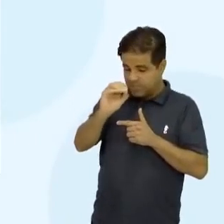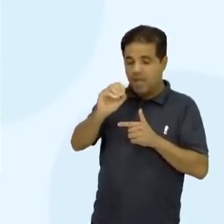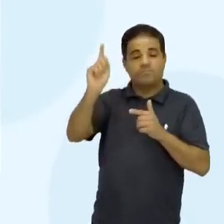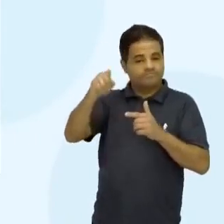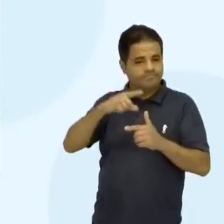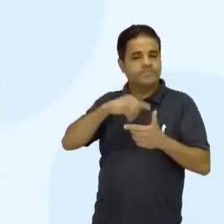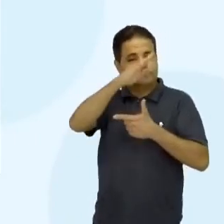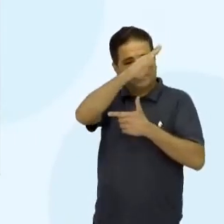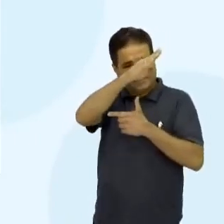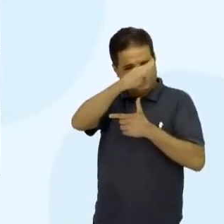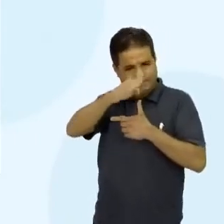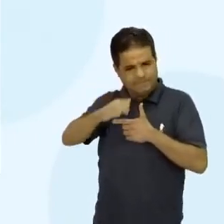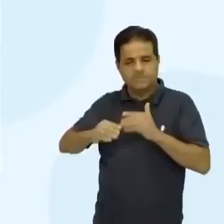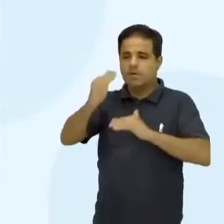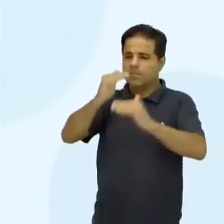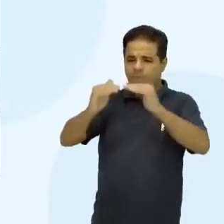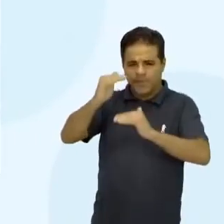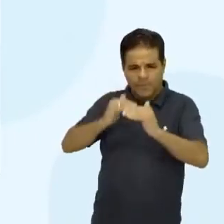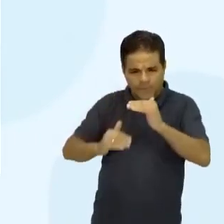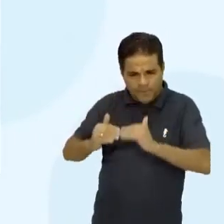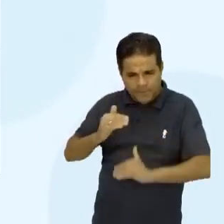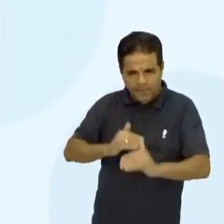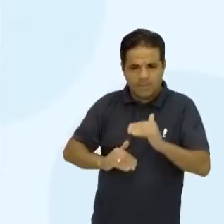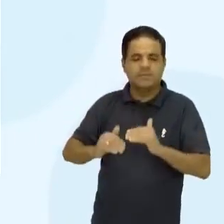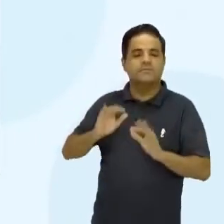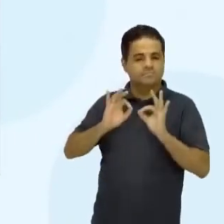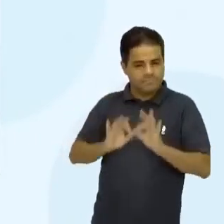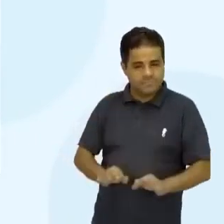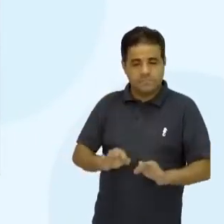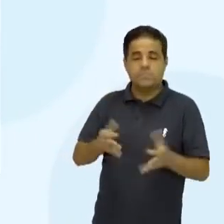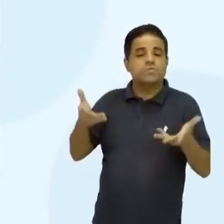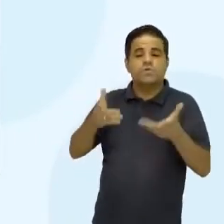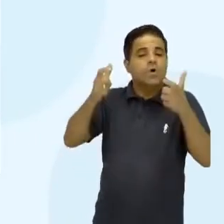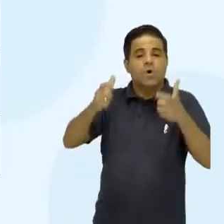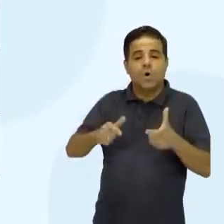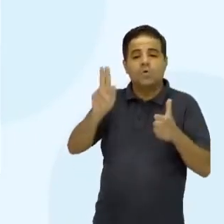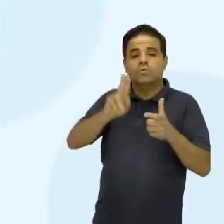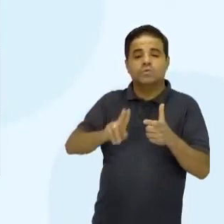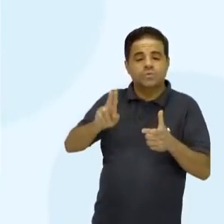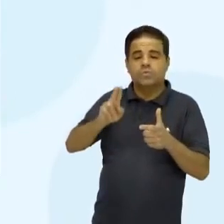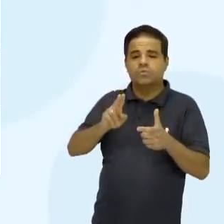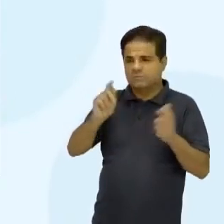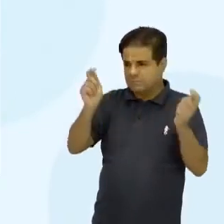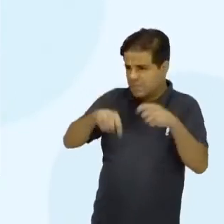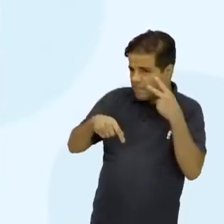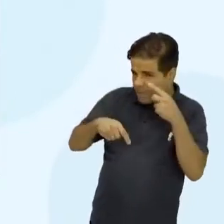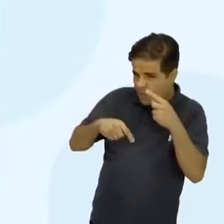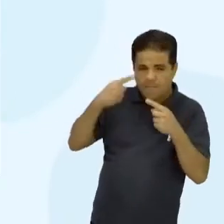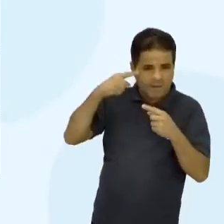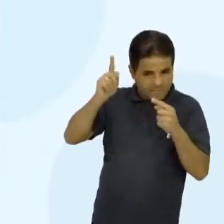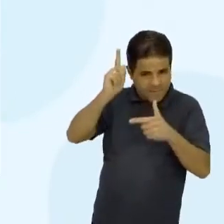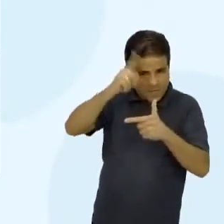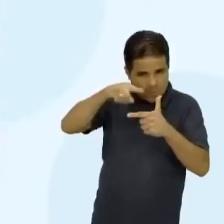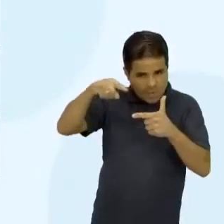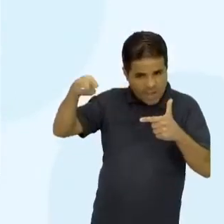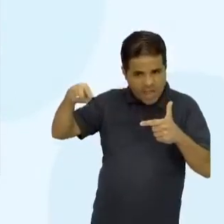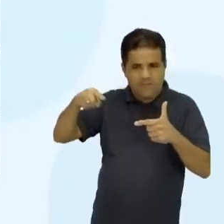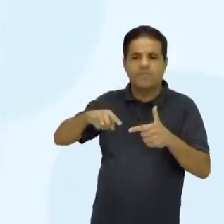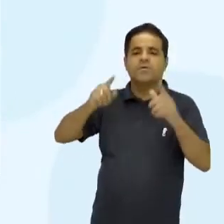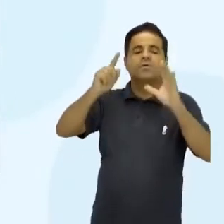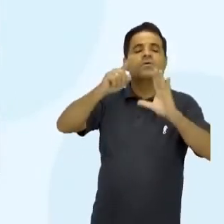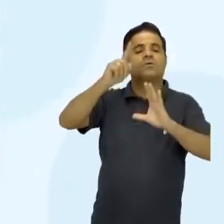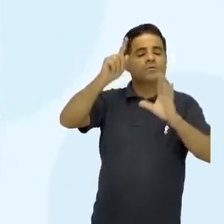reta decrescente. Isso mesmo. Tá, e onde cruza o eixo X? Dá para ver no gráfico? Dá. Tá cruzando o eixo X